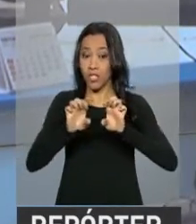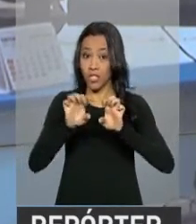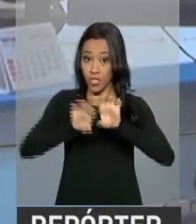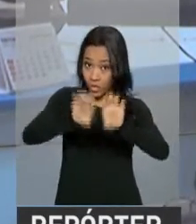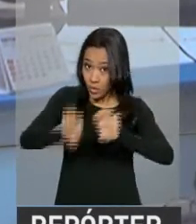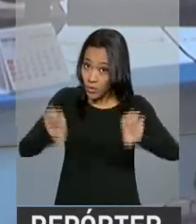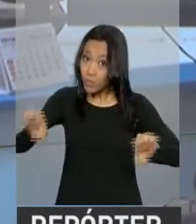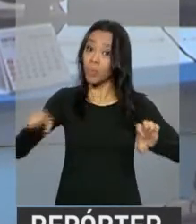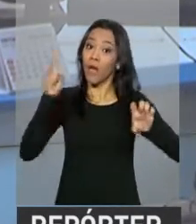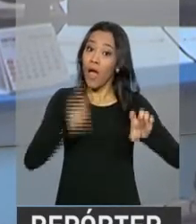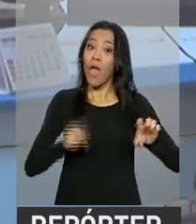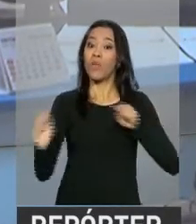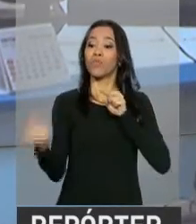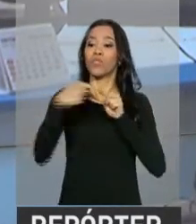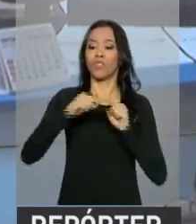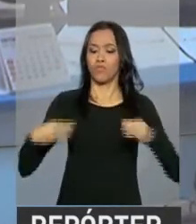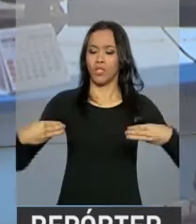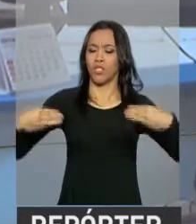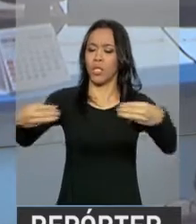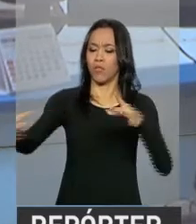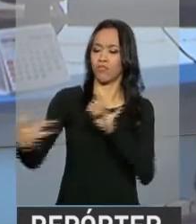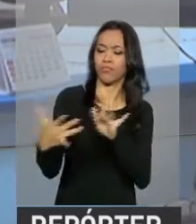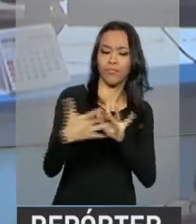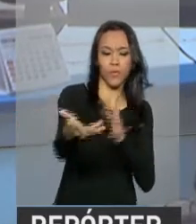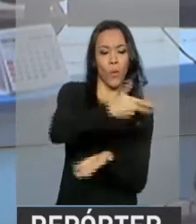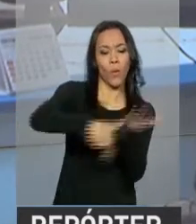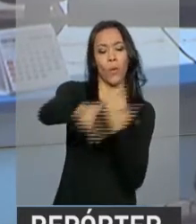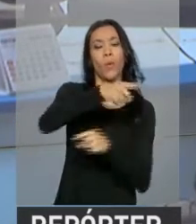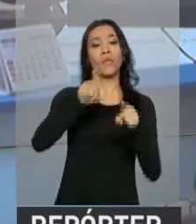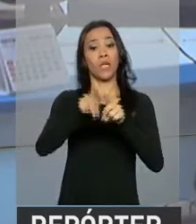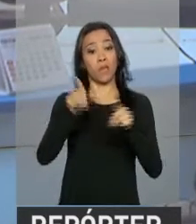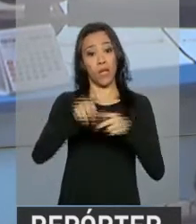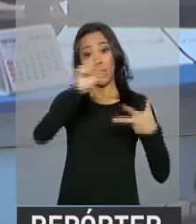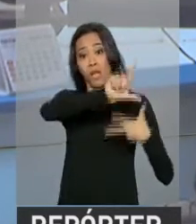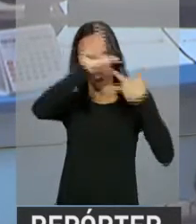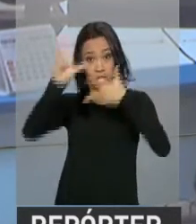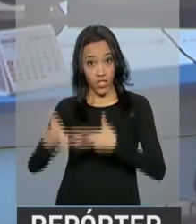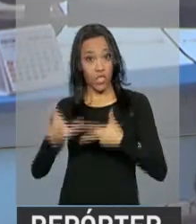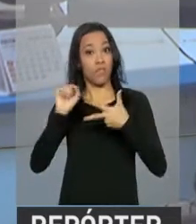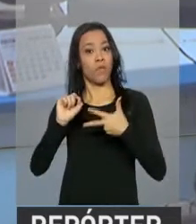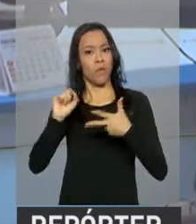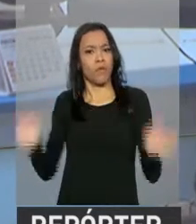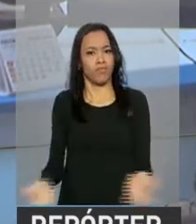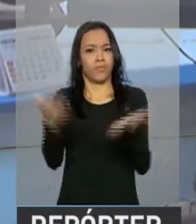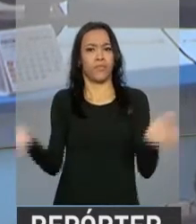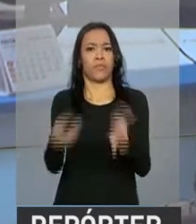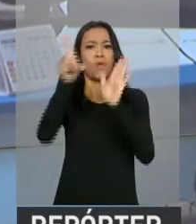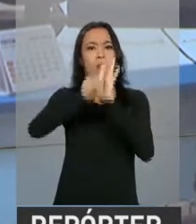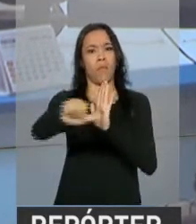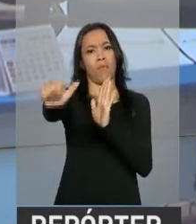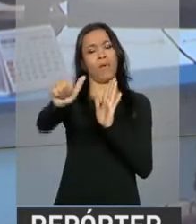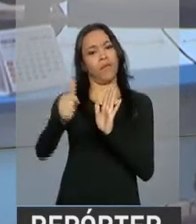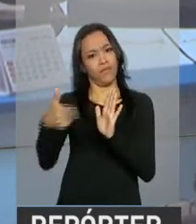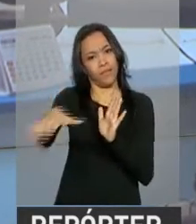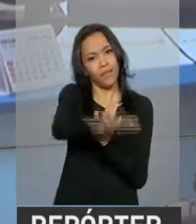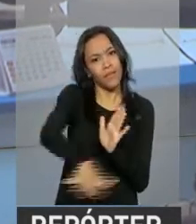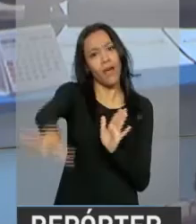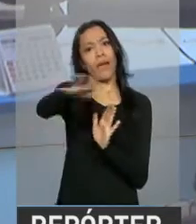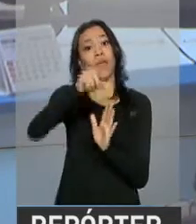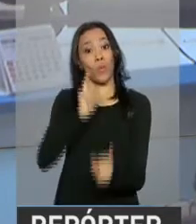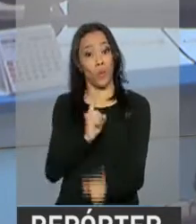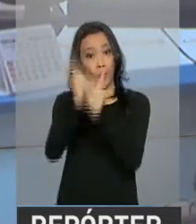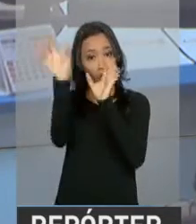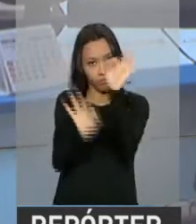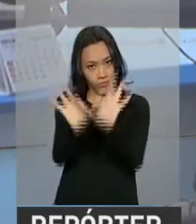interação entre os ministérios do legislativo para viabilizar os principais projetos do setor o encontro foi convocado por michel